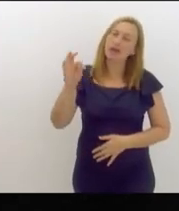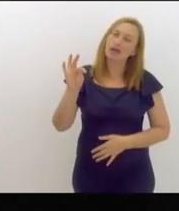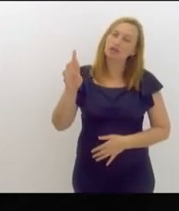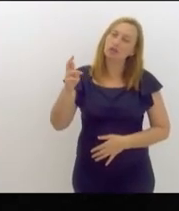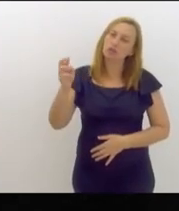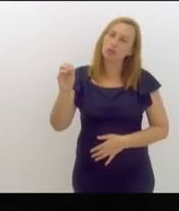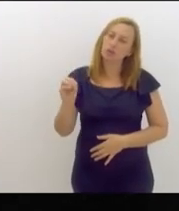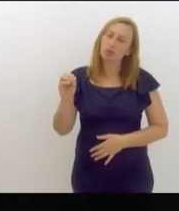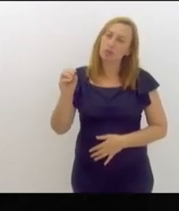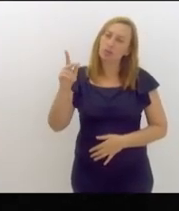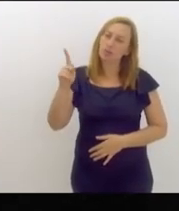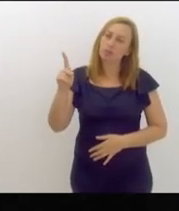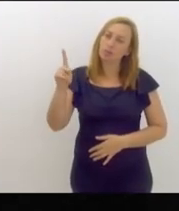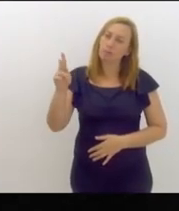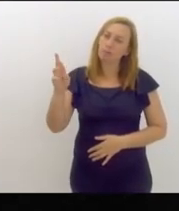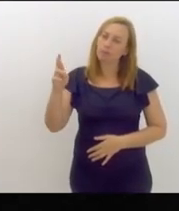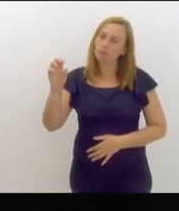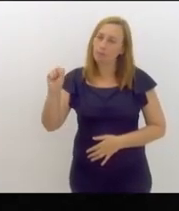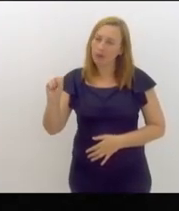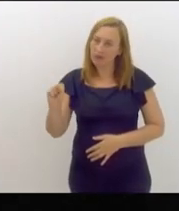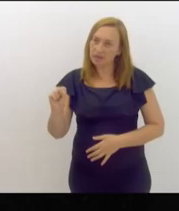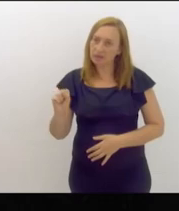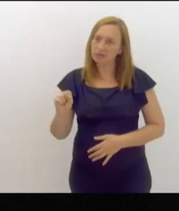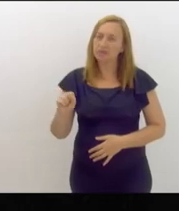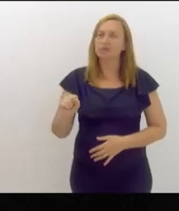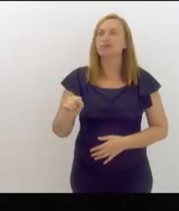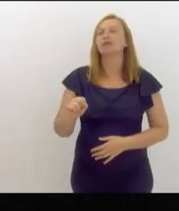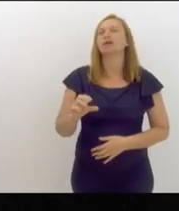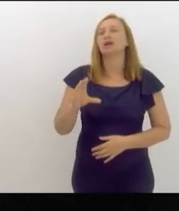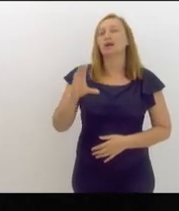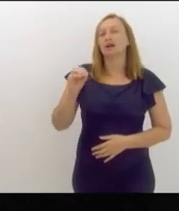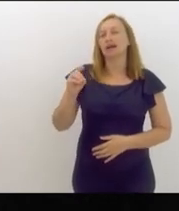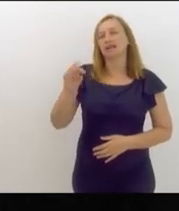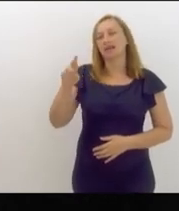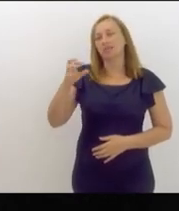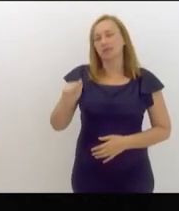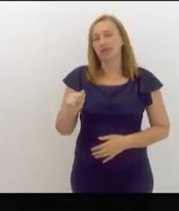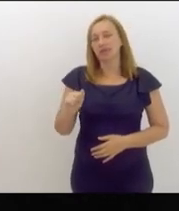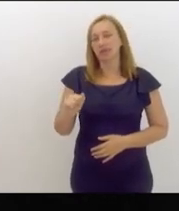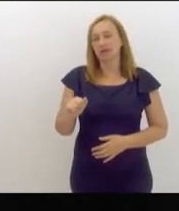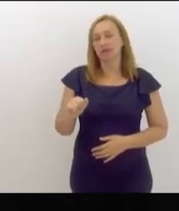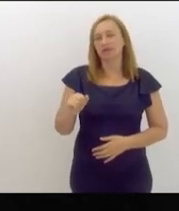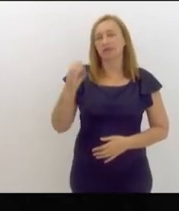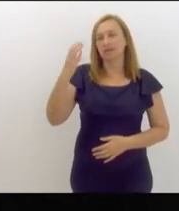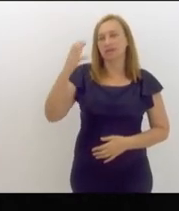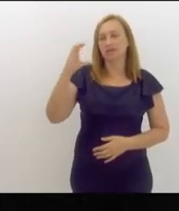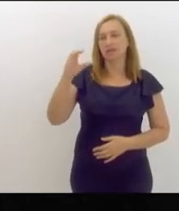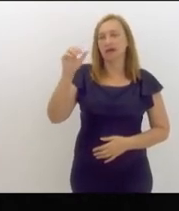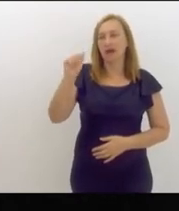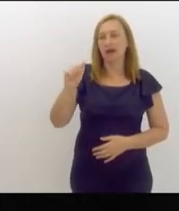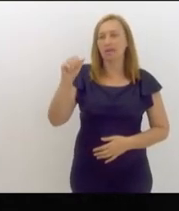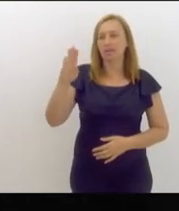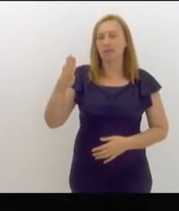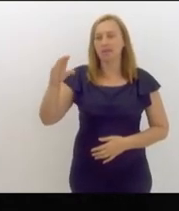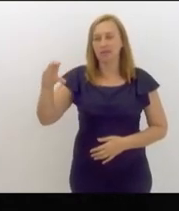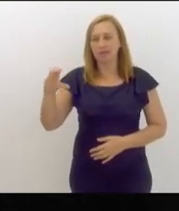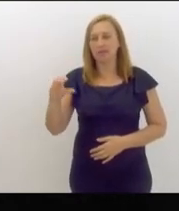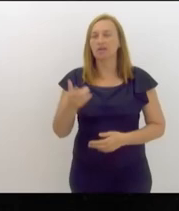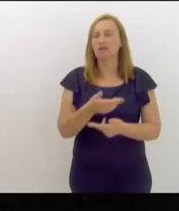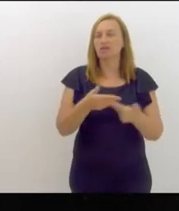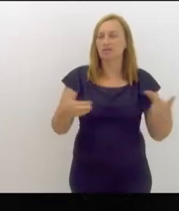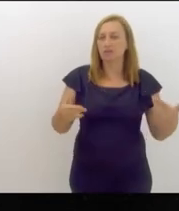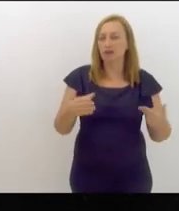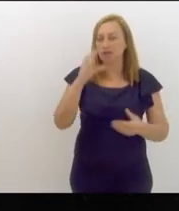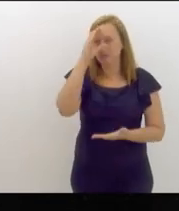2004 o docente foi membro titular da Academia Brasileira de ciências ABC e orientou dezenas de